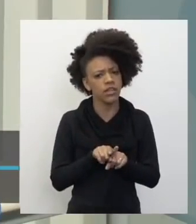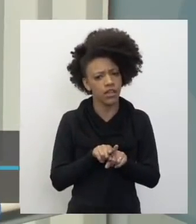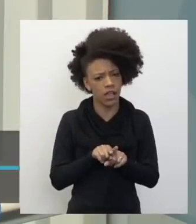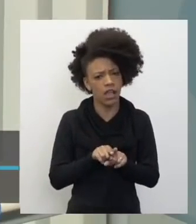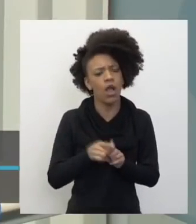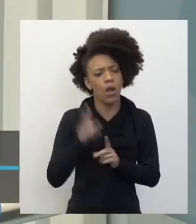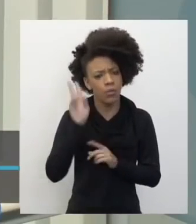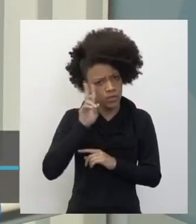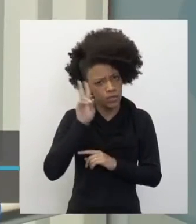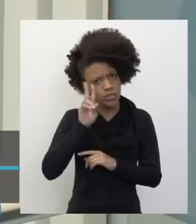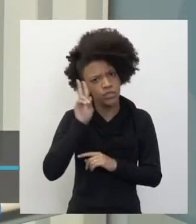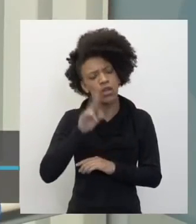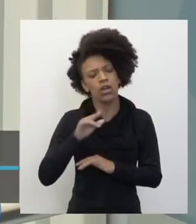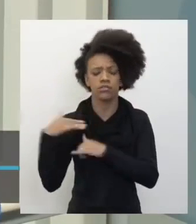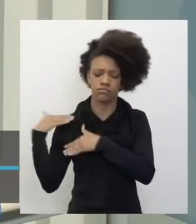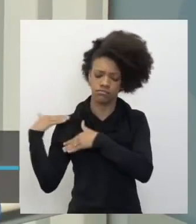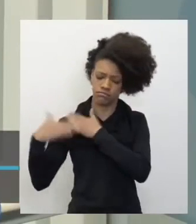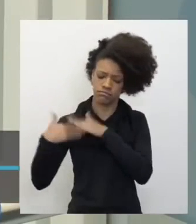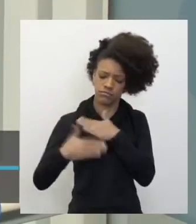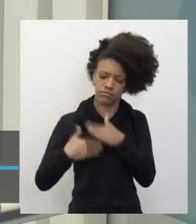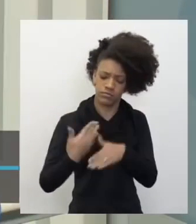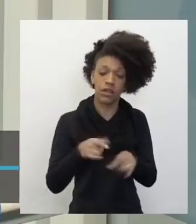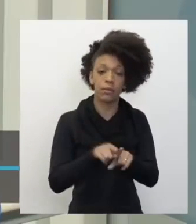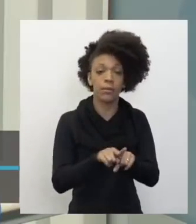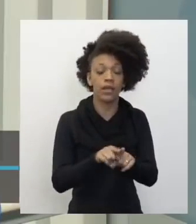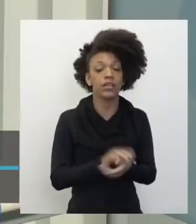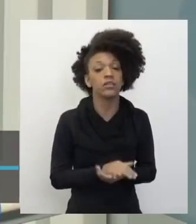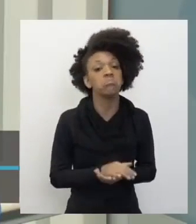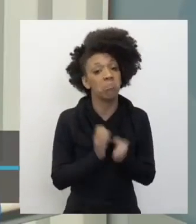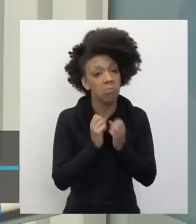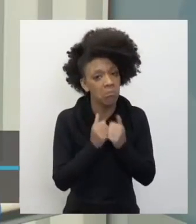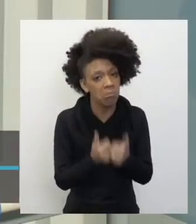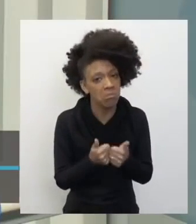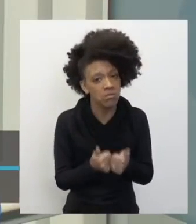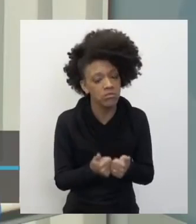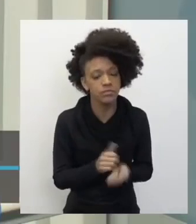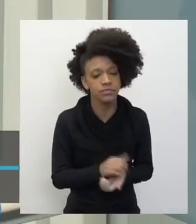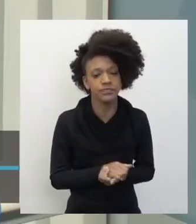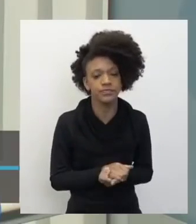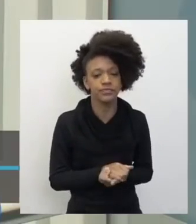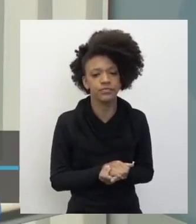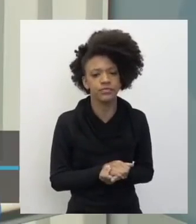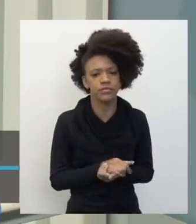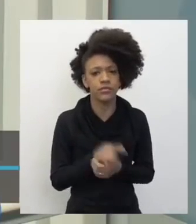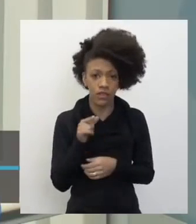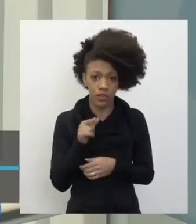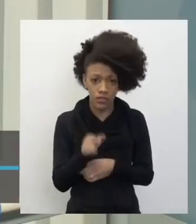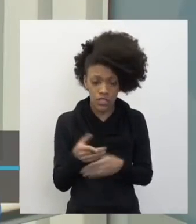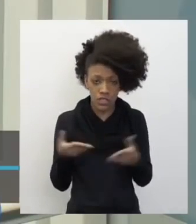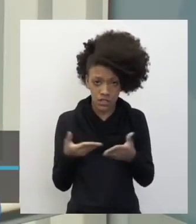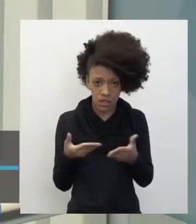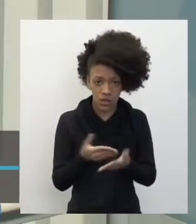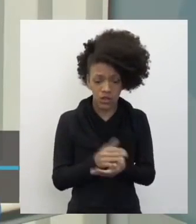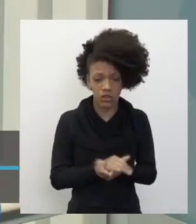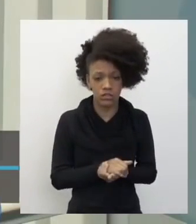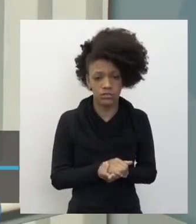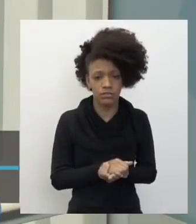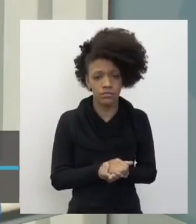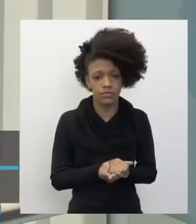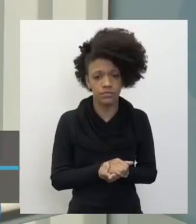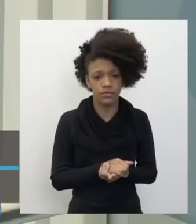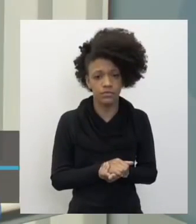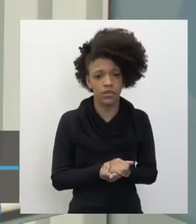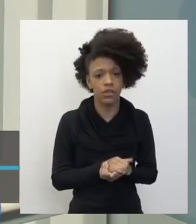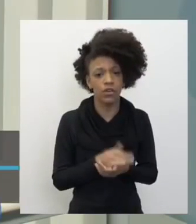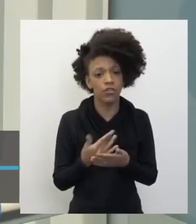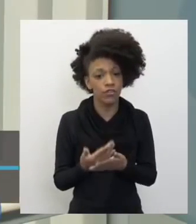história transmitida de geração para geração também. Muito bem. Muito bem, gente. Vocês, então, agora vão